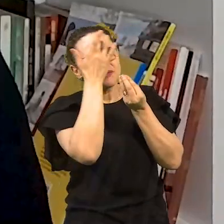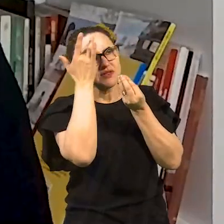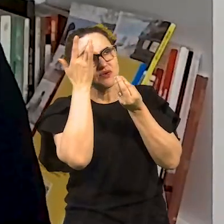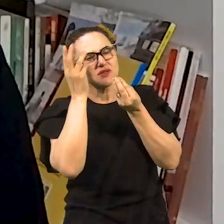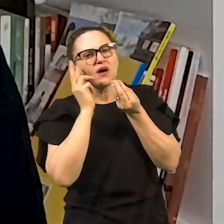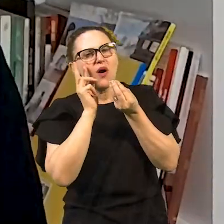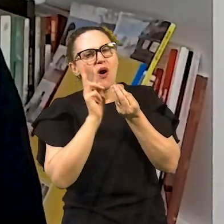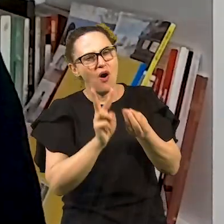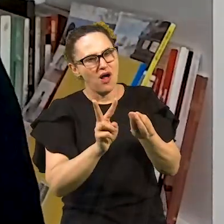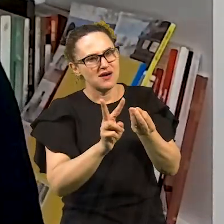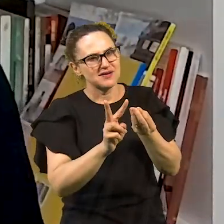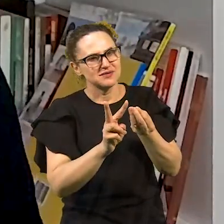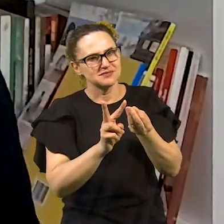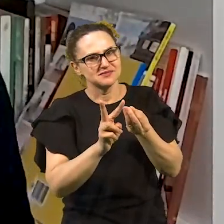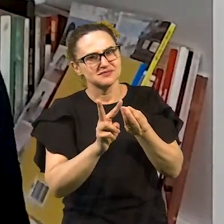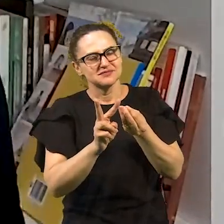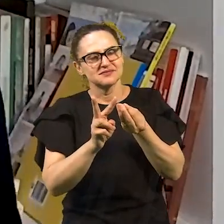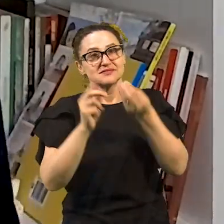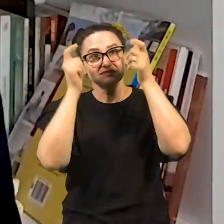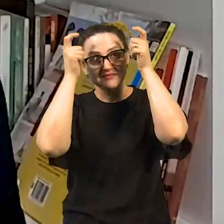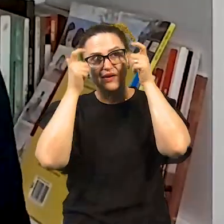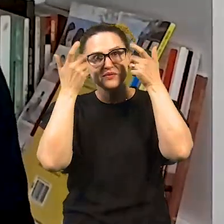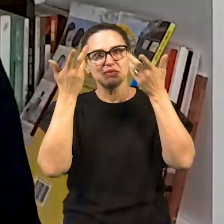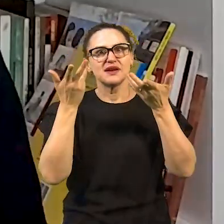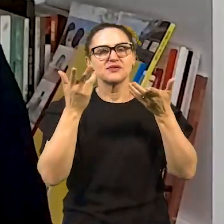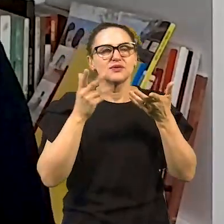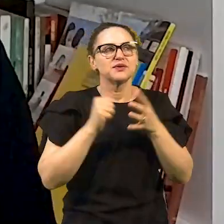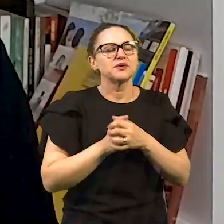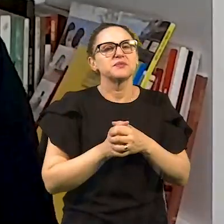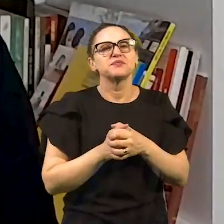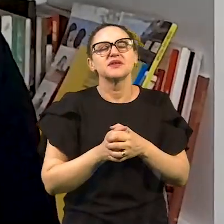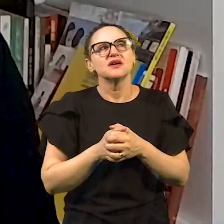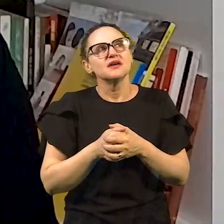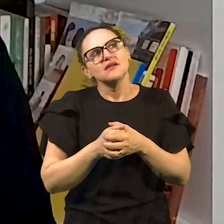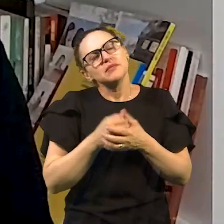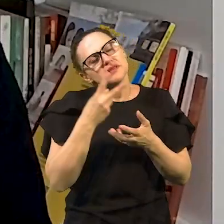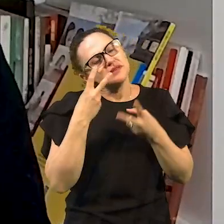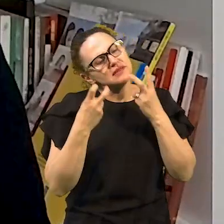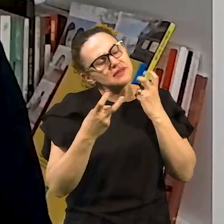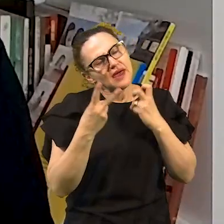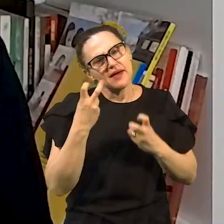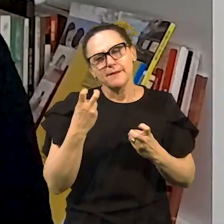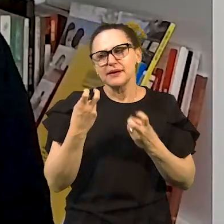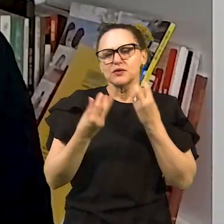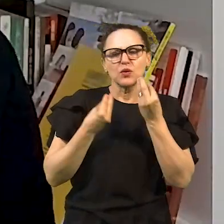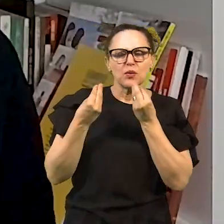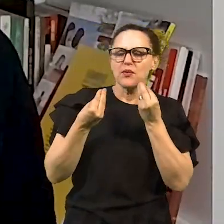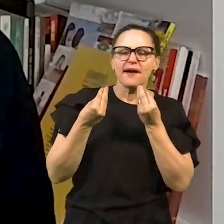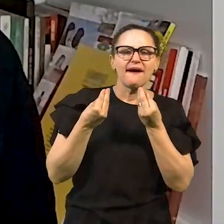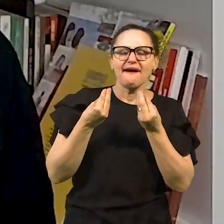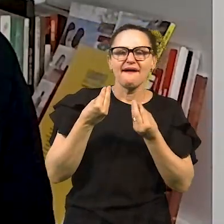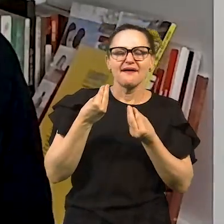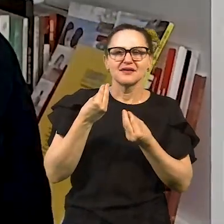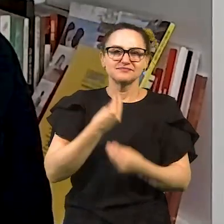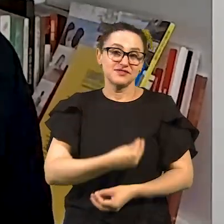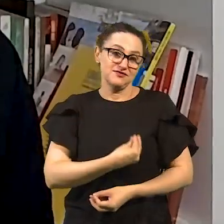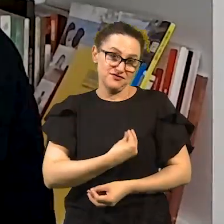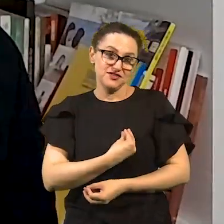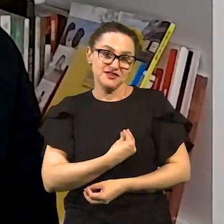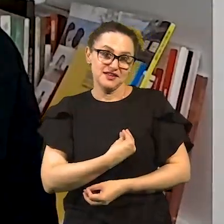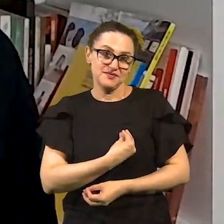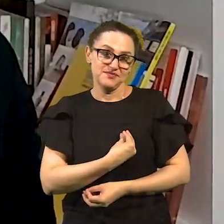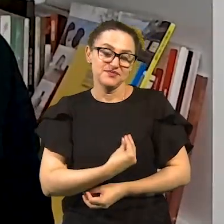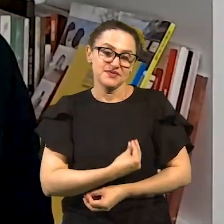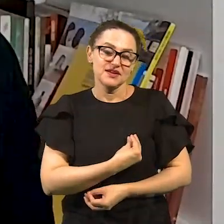que é a relação com que elas enxergam, quando elas conhecem de fato o imperador, e qual que é a sua percepção sobre